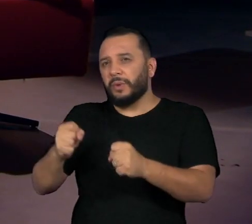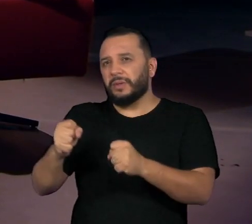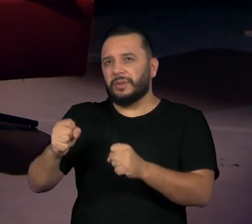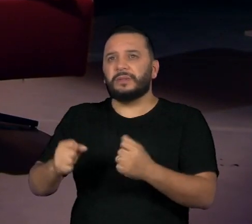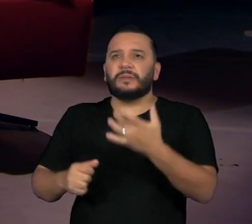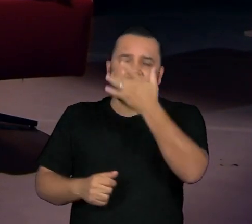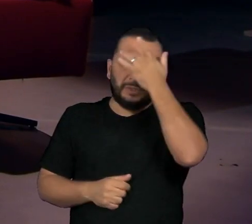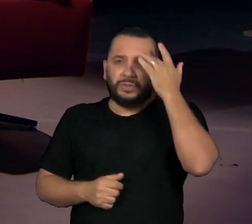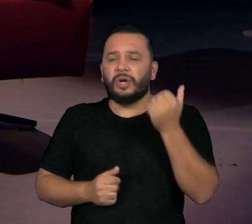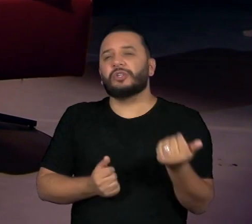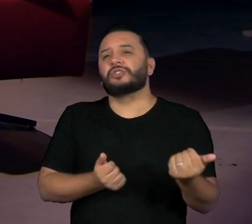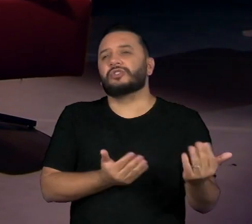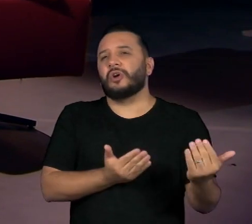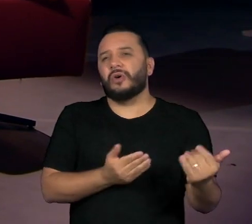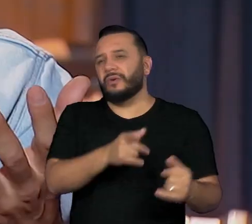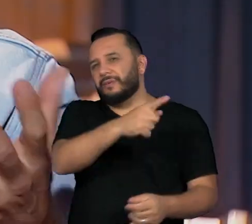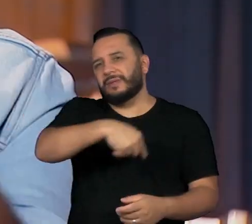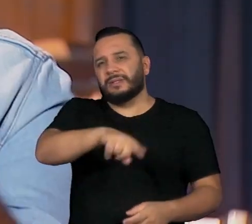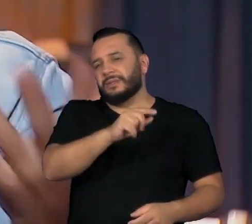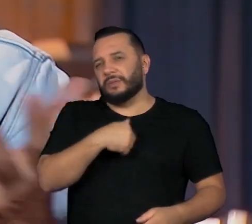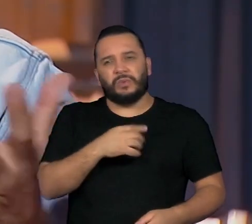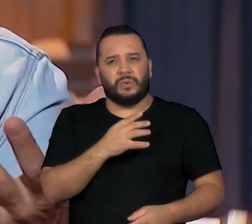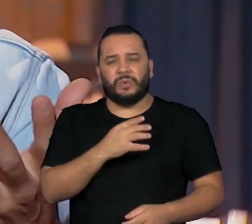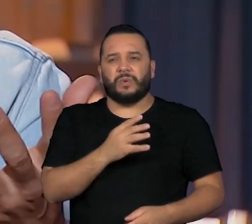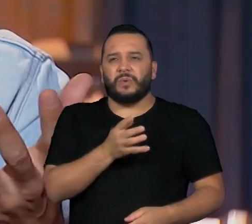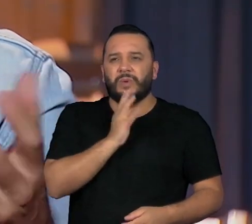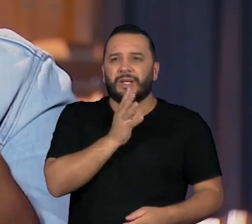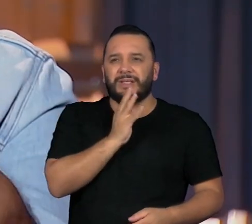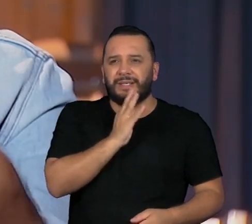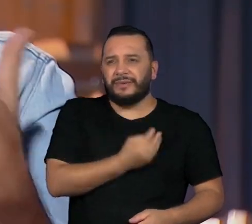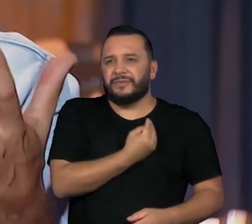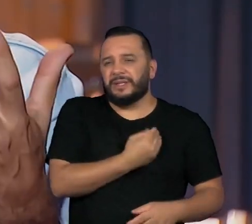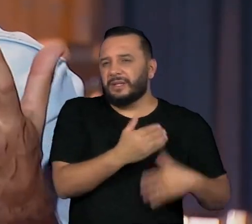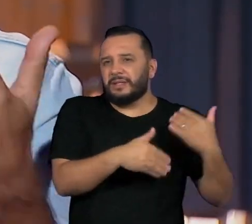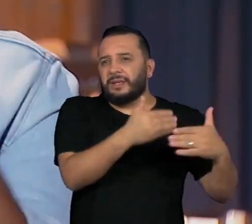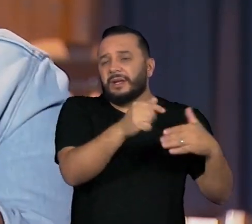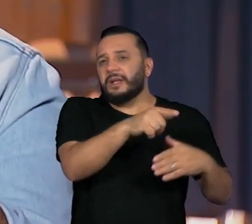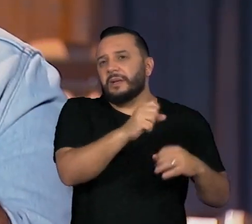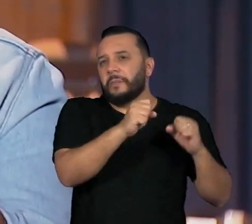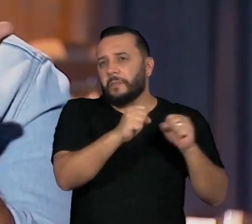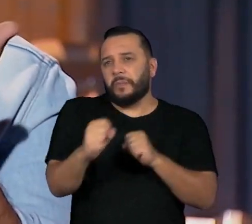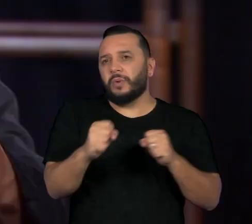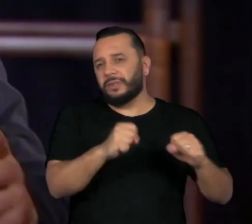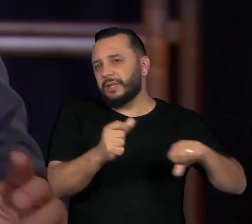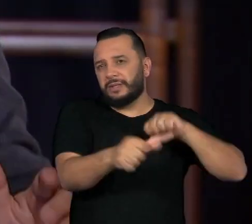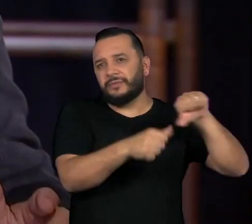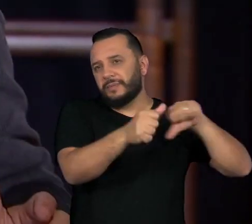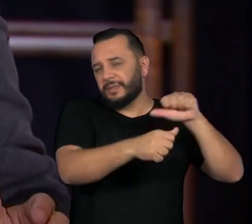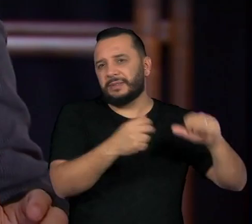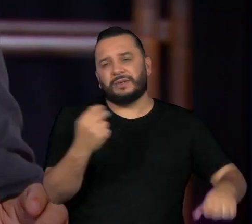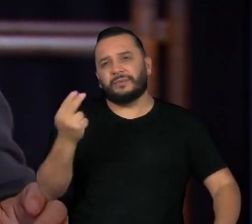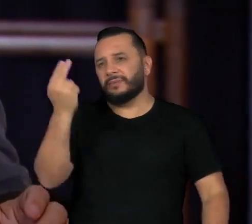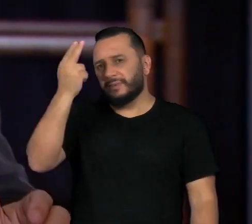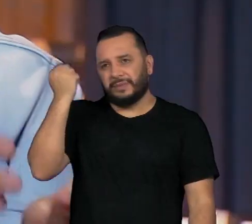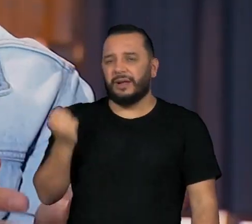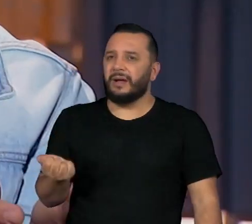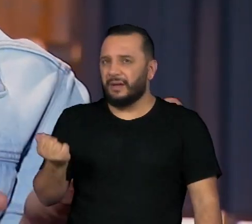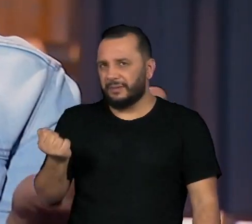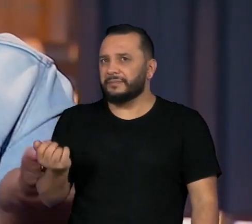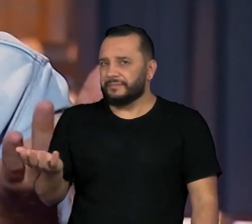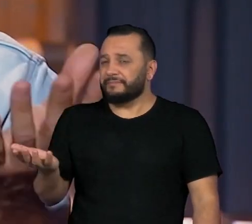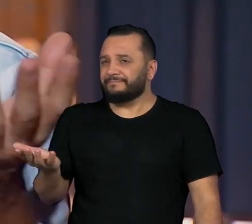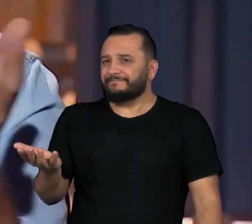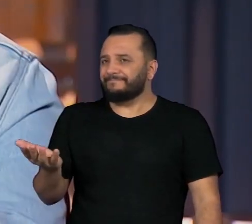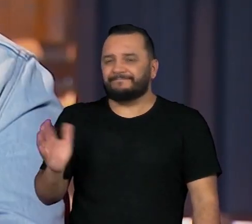que estão iniciando a vida, que ainda não têm... poder de transformação, e que já tem, hoje a gente já sabe, muito neurônio, muita sinapse, muita